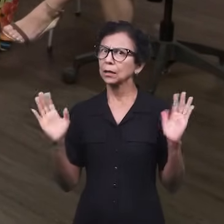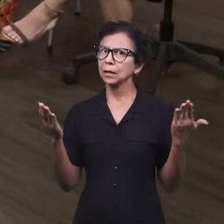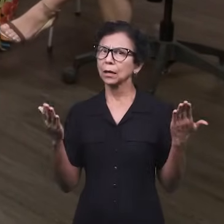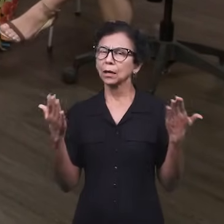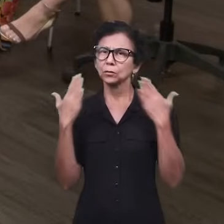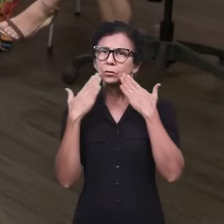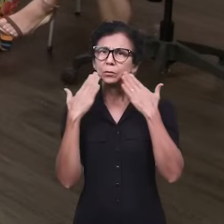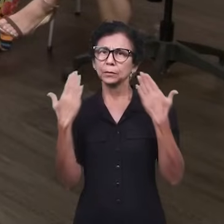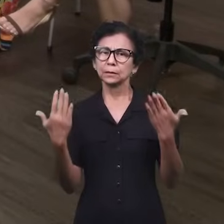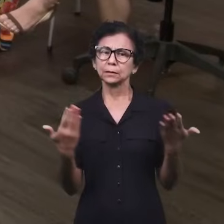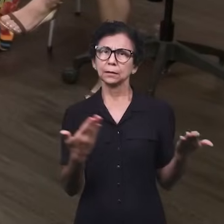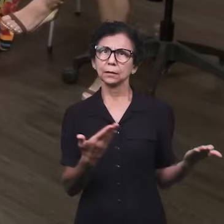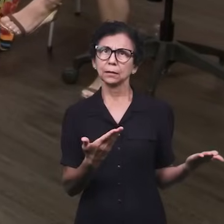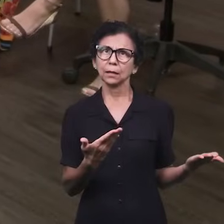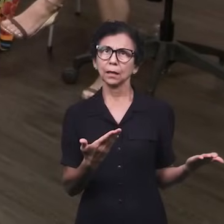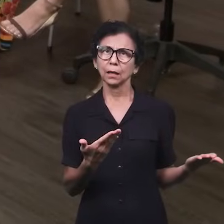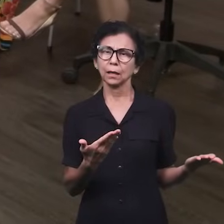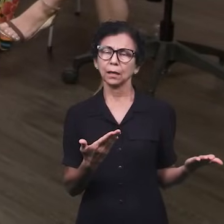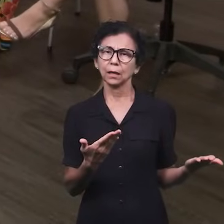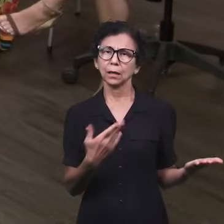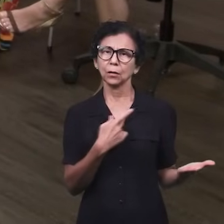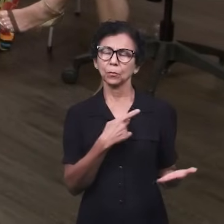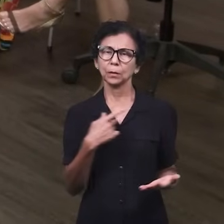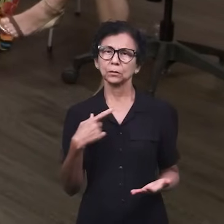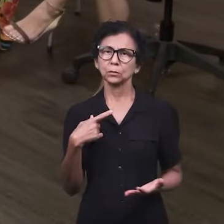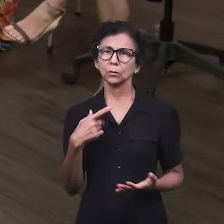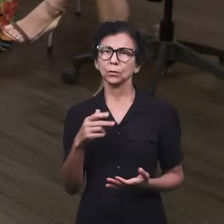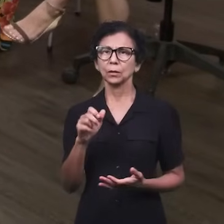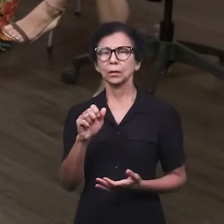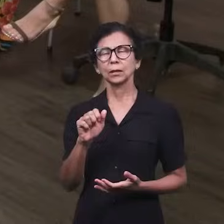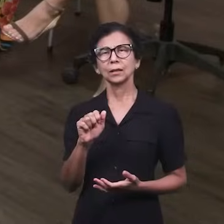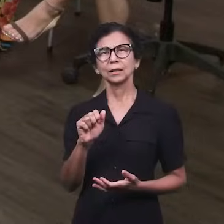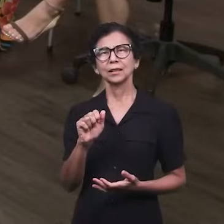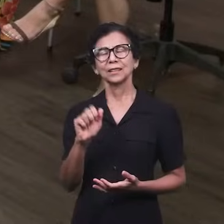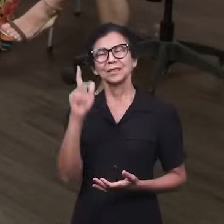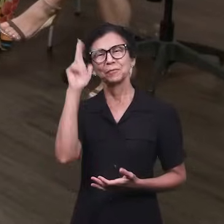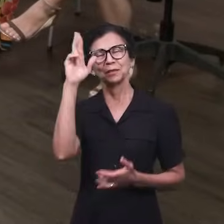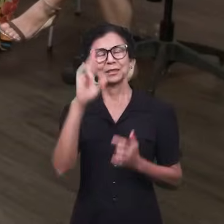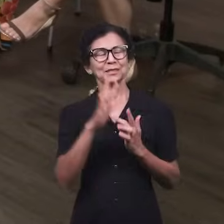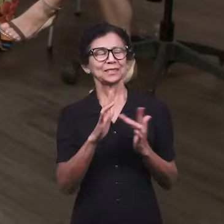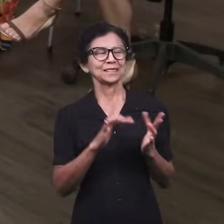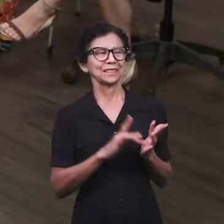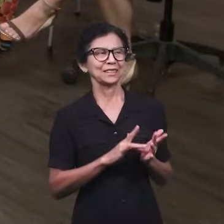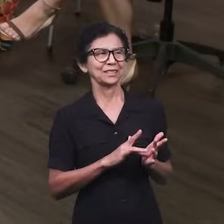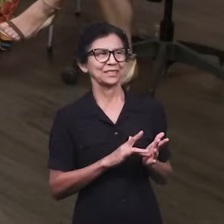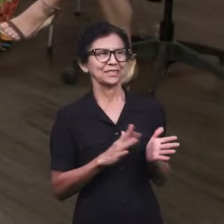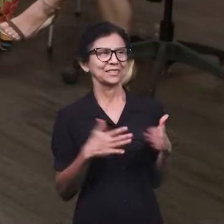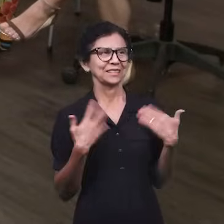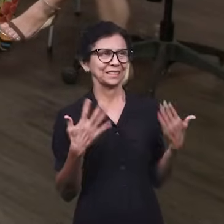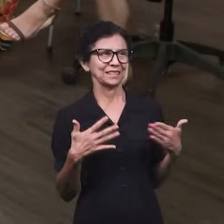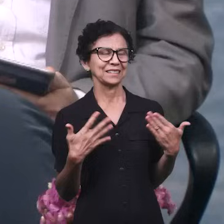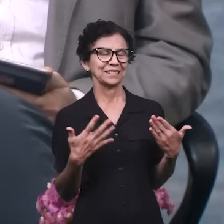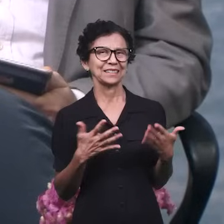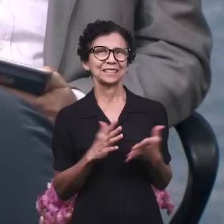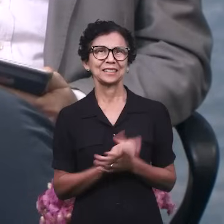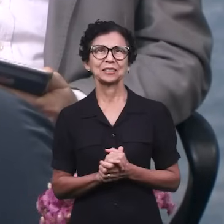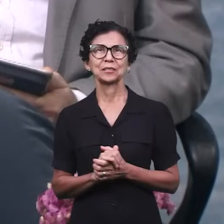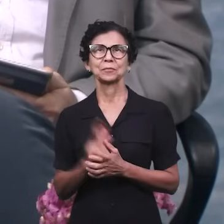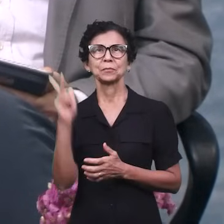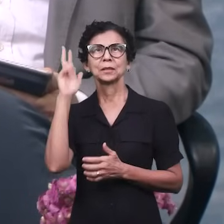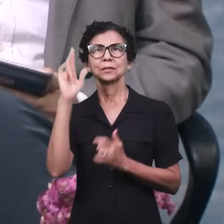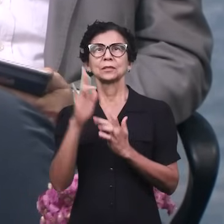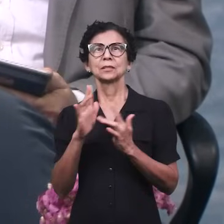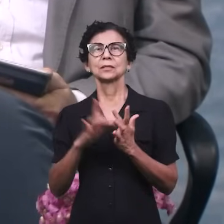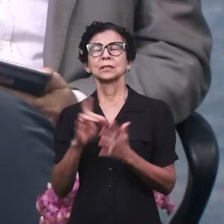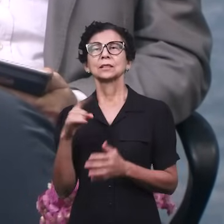apresentar Adriano né is não podemos deixar o Adriano de Fora pastor Adriano Teixeira paz senhor querido mais uma vez uma alegria est conosco aqui senhor paz